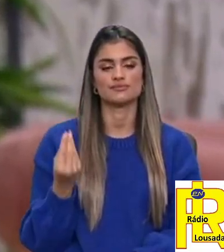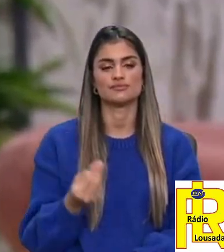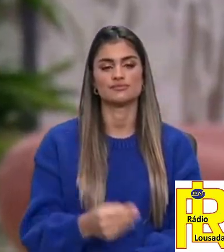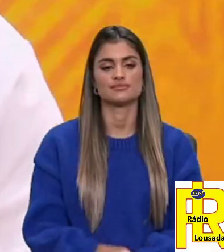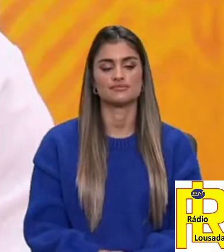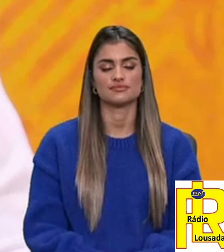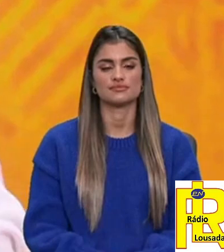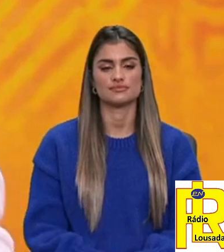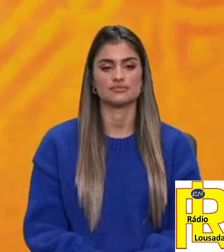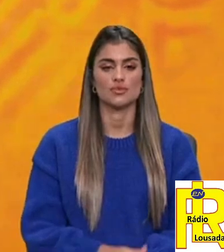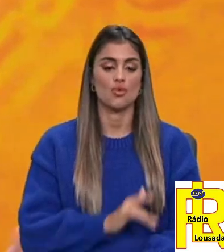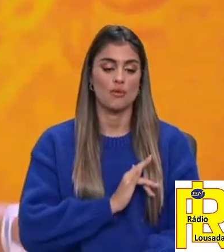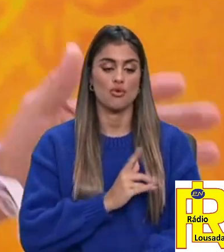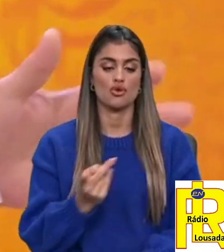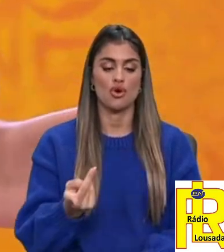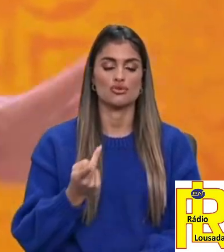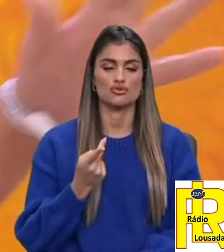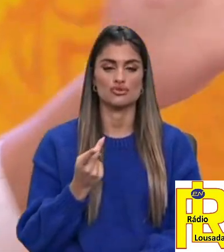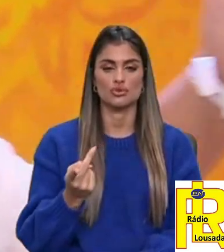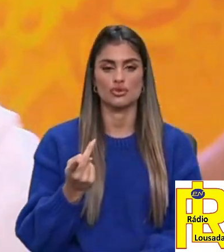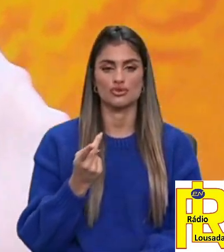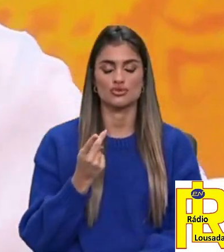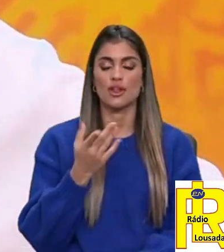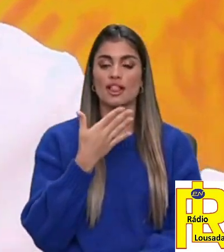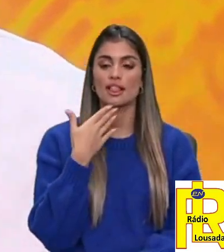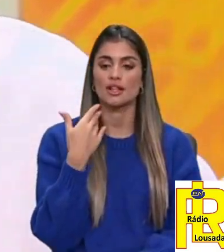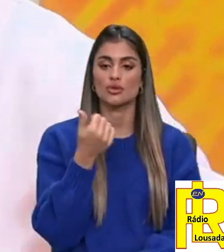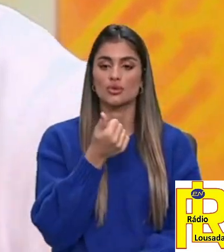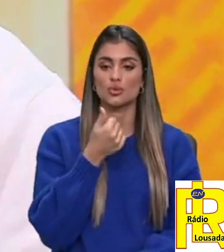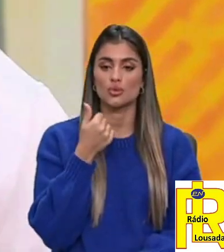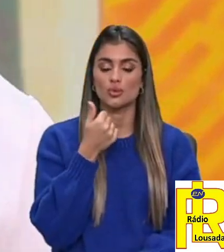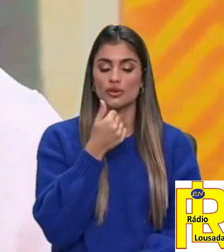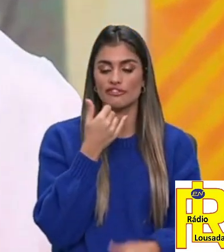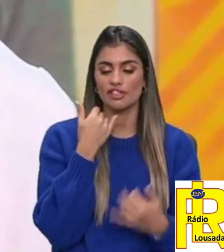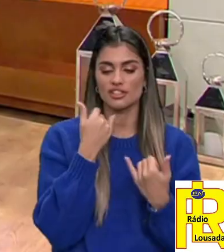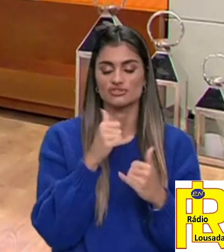onde o amor da gente era lindo e feliz.